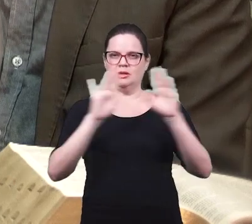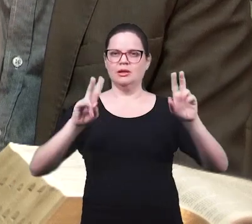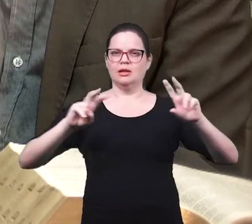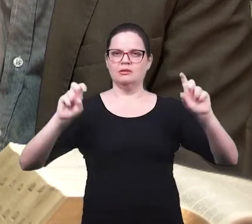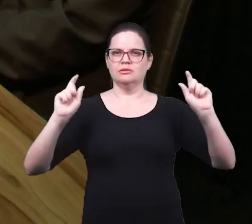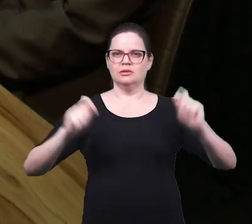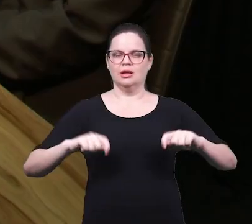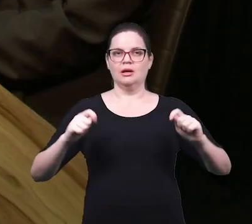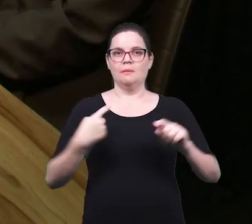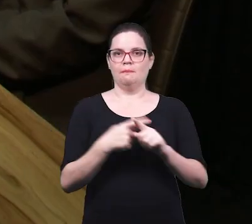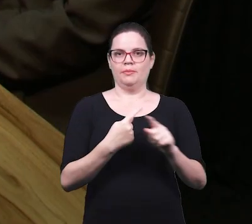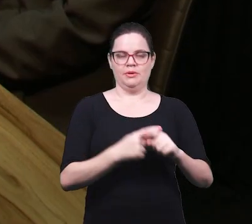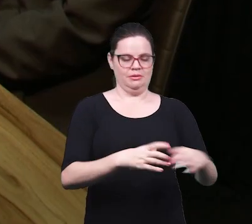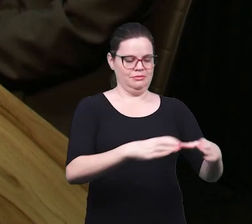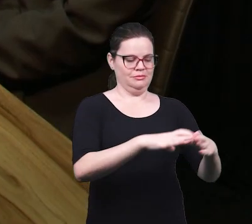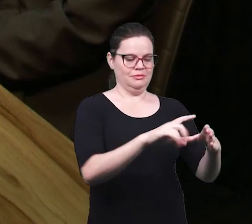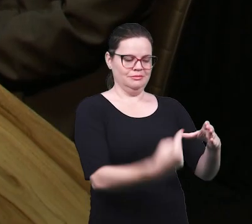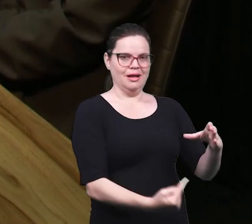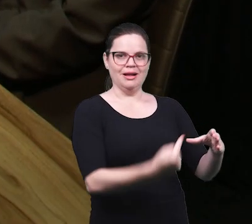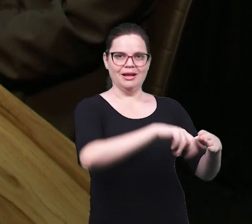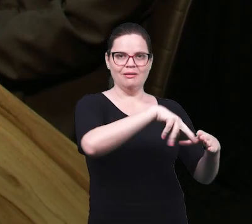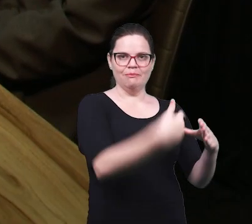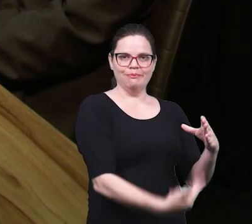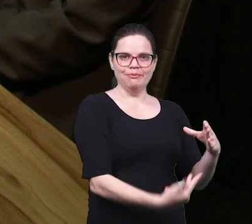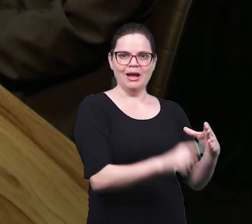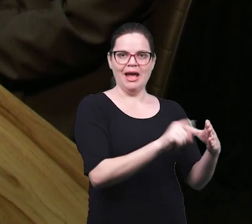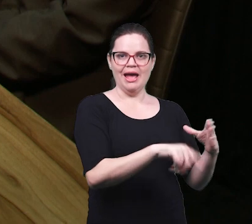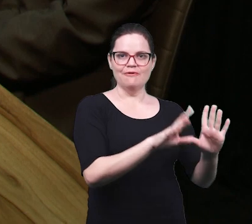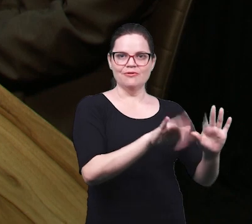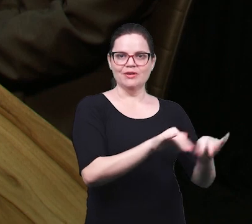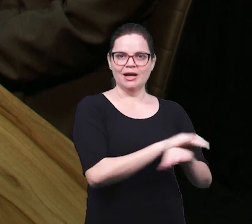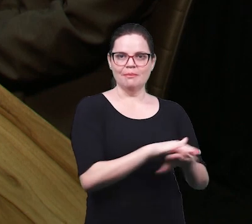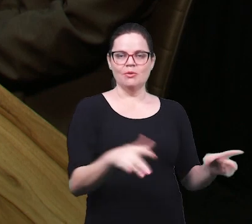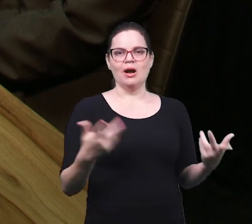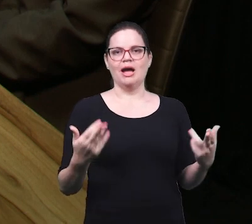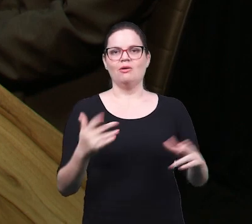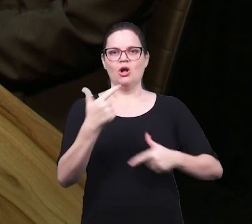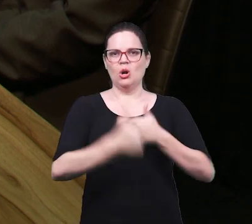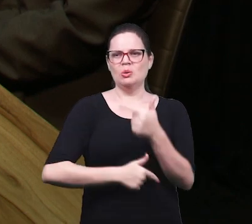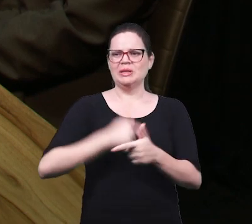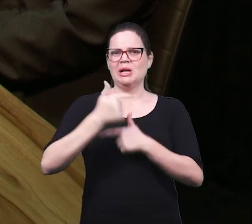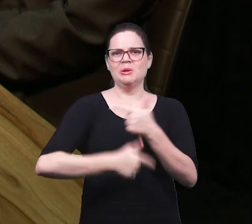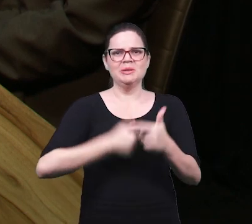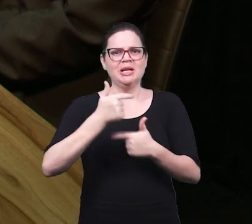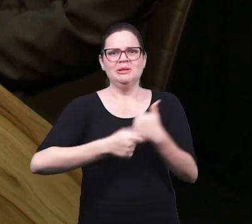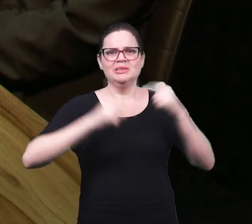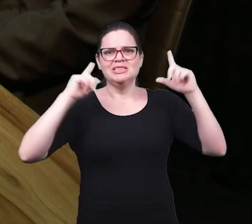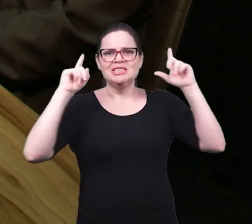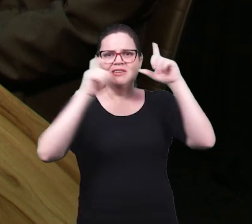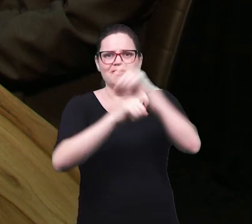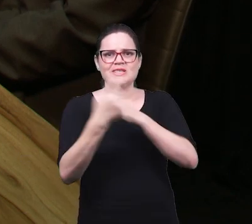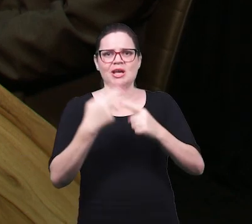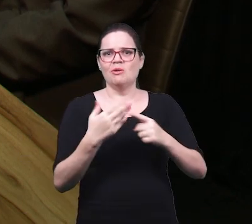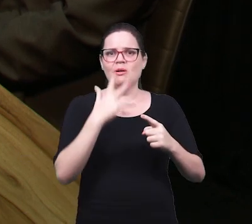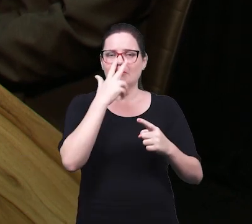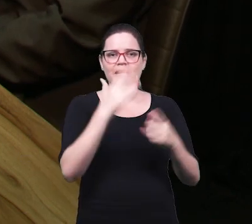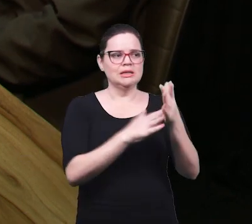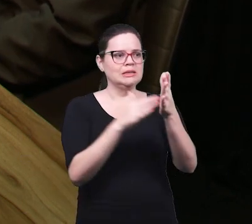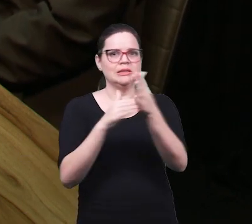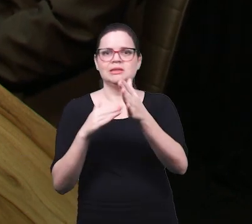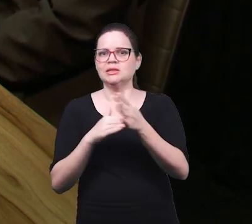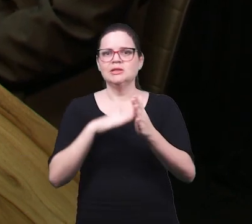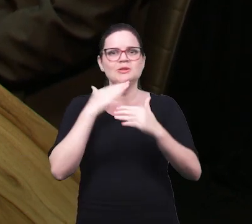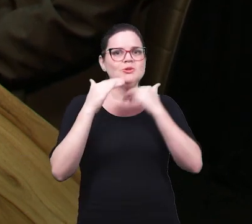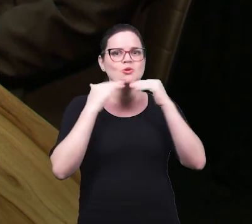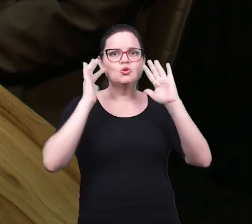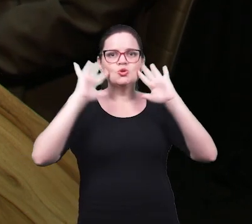podemos aplicar, não é verdade? A cova não é o fim. A cova não é o fim. Às vezes nós passamos certos momentos, também